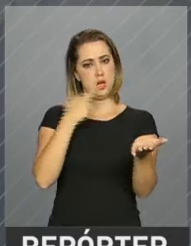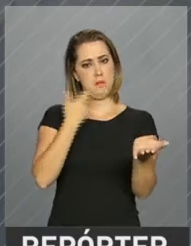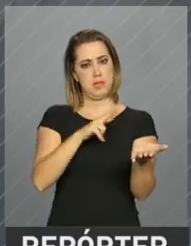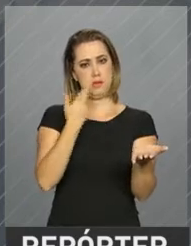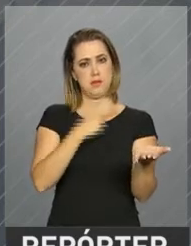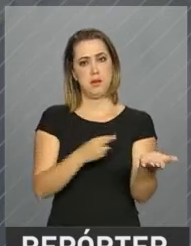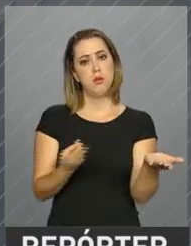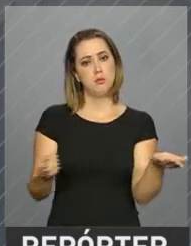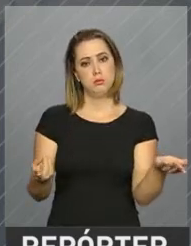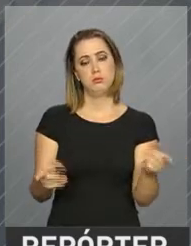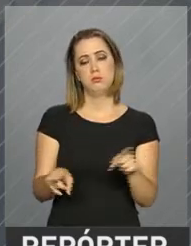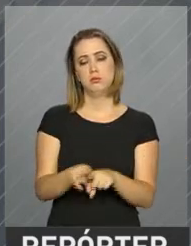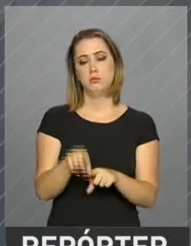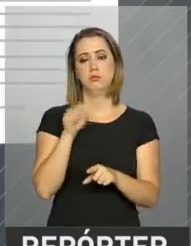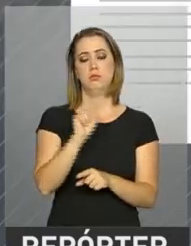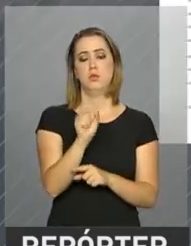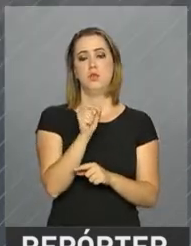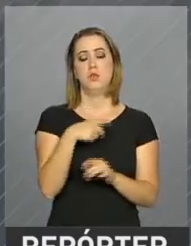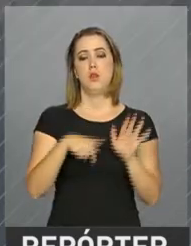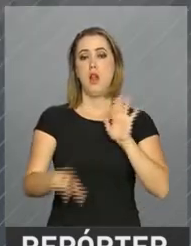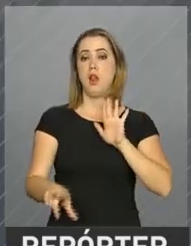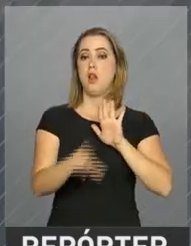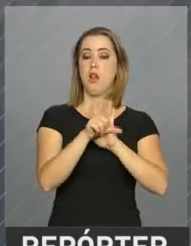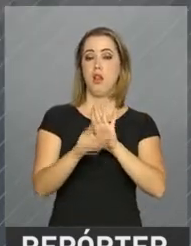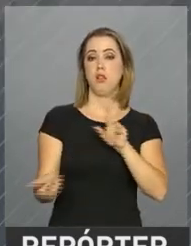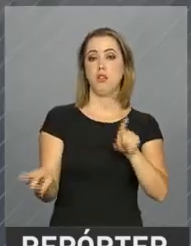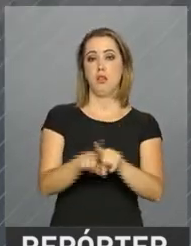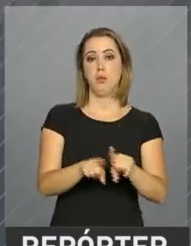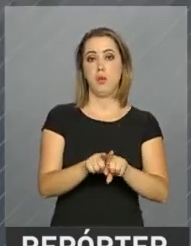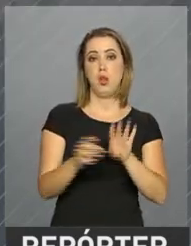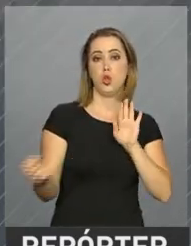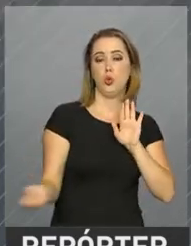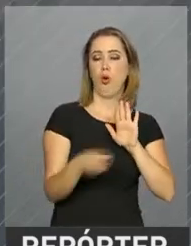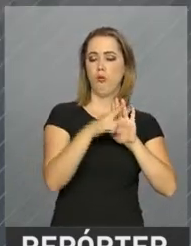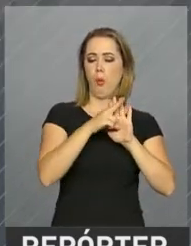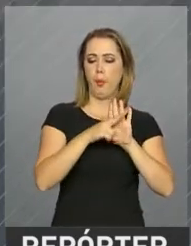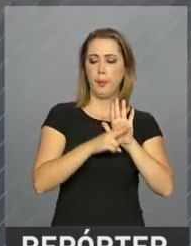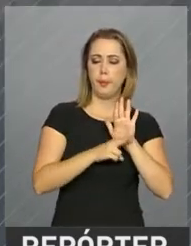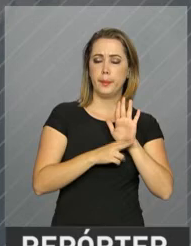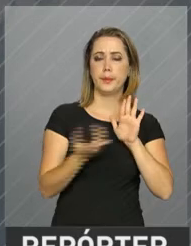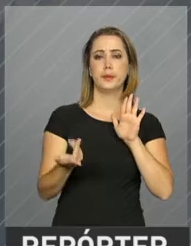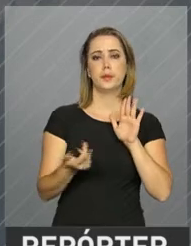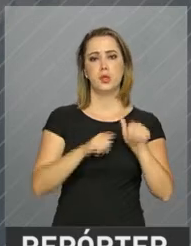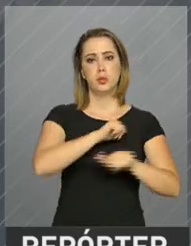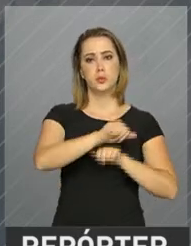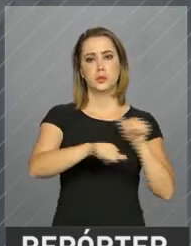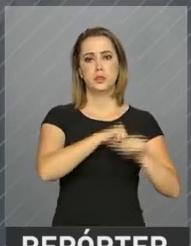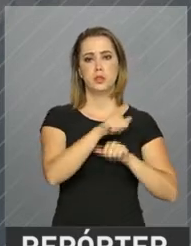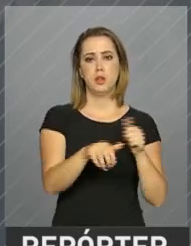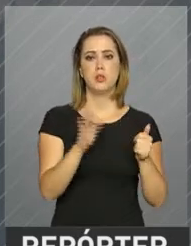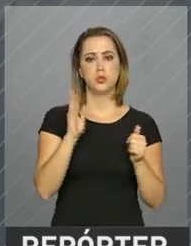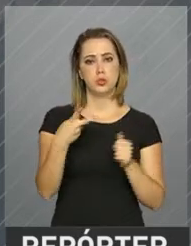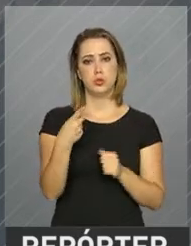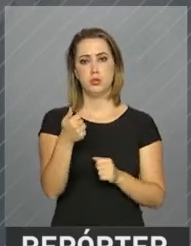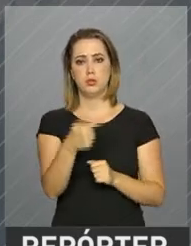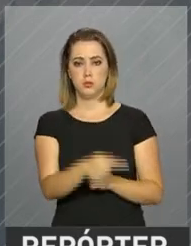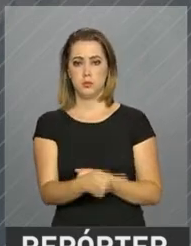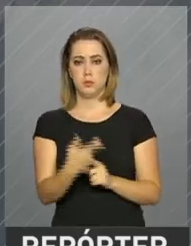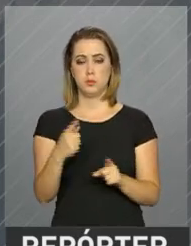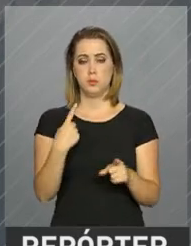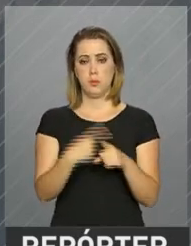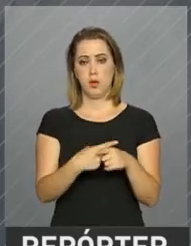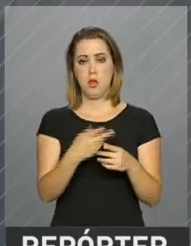de reclamações legislação mais moderna algumas normas devem ser alteradas ainda em 2017